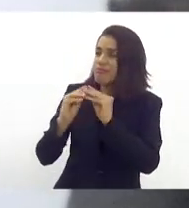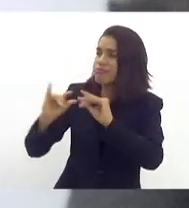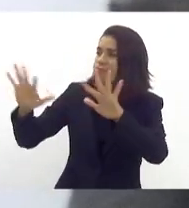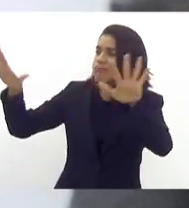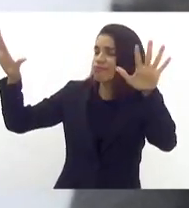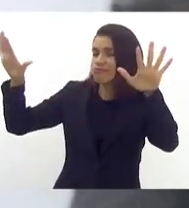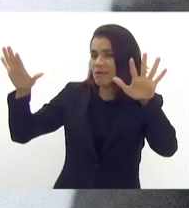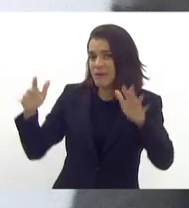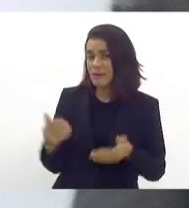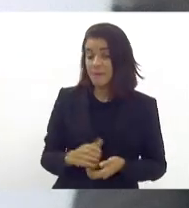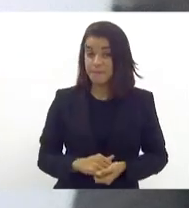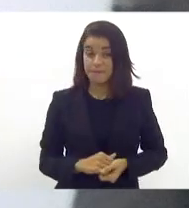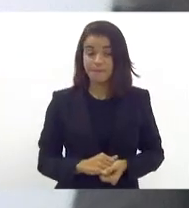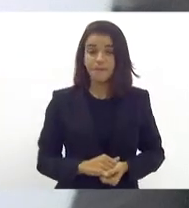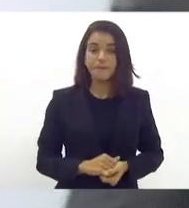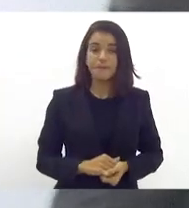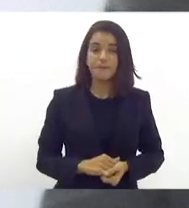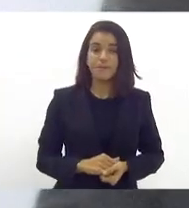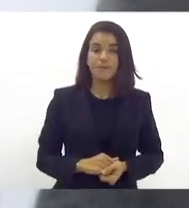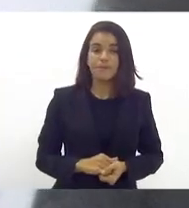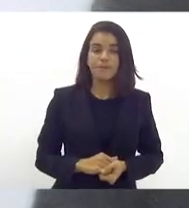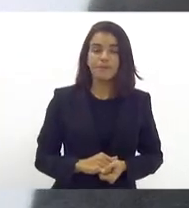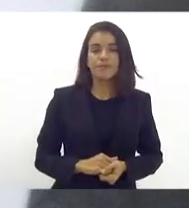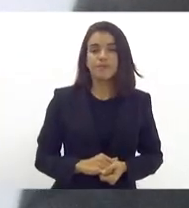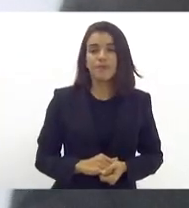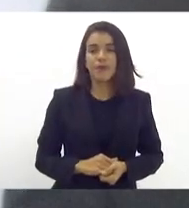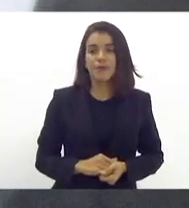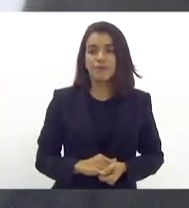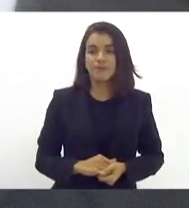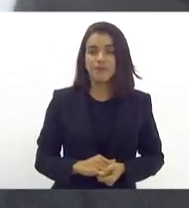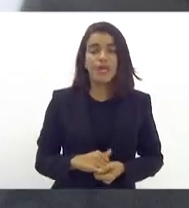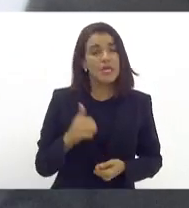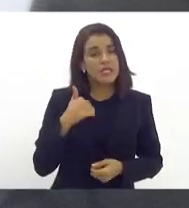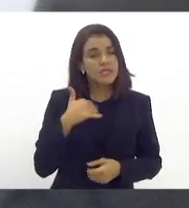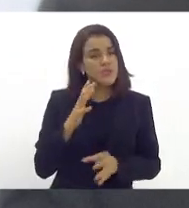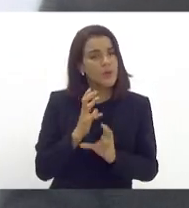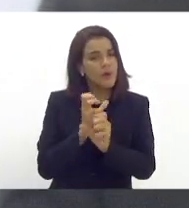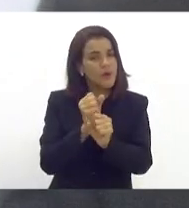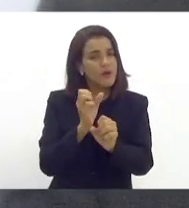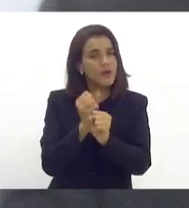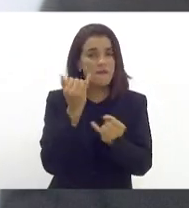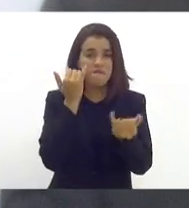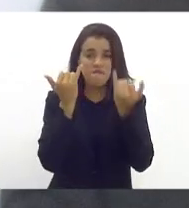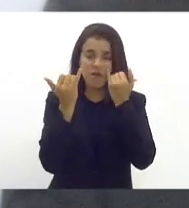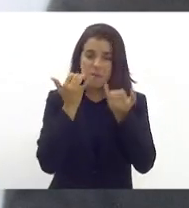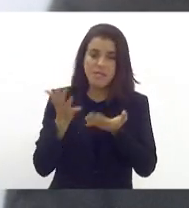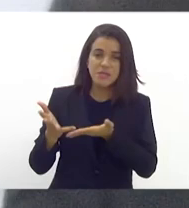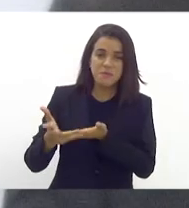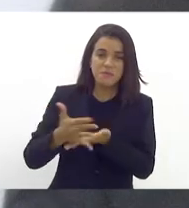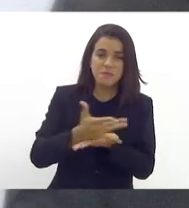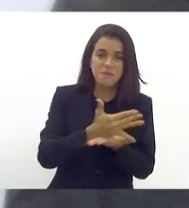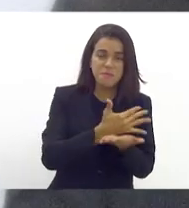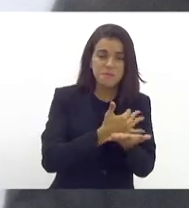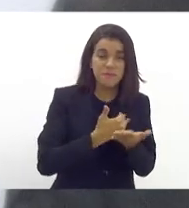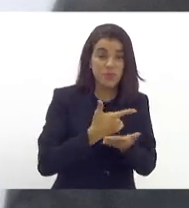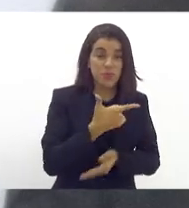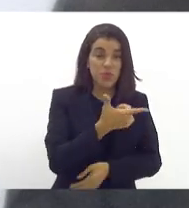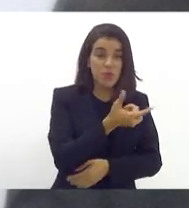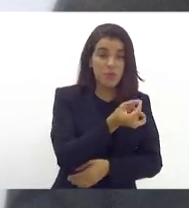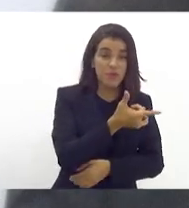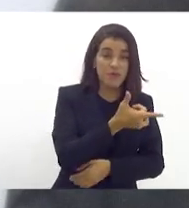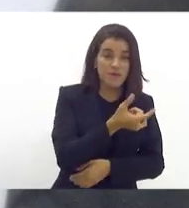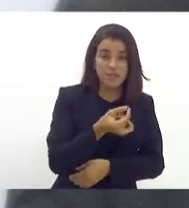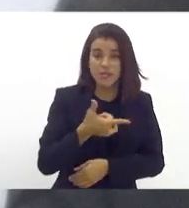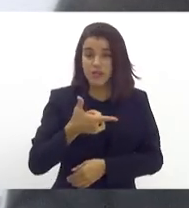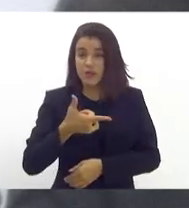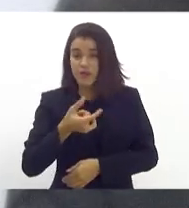Vento nós temos e e isto é um dado público nós falamos de 2020 2